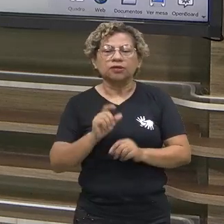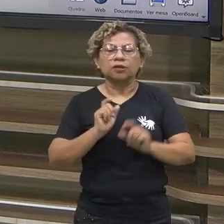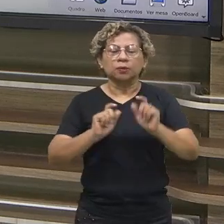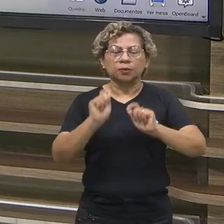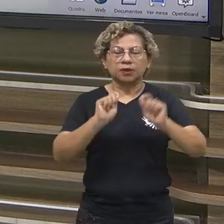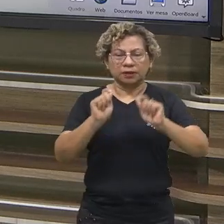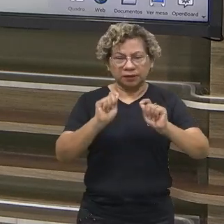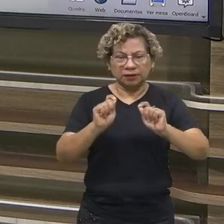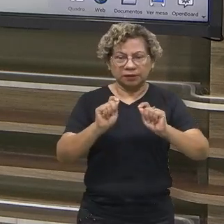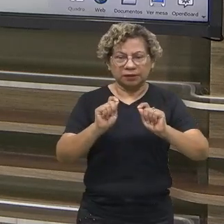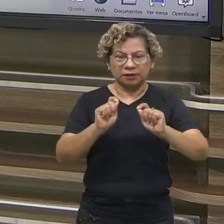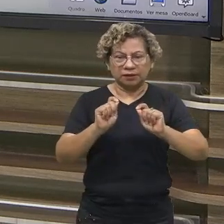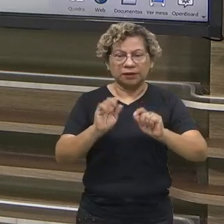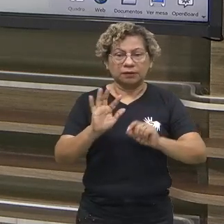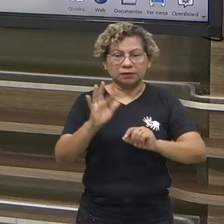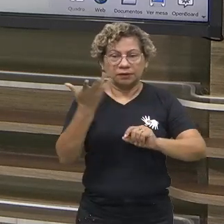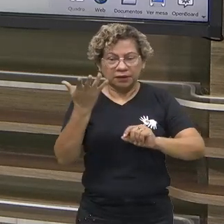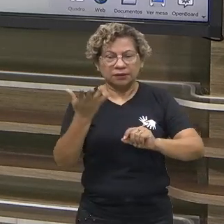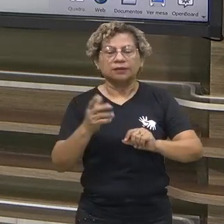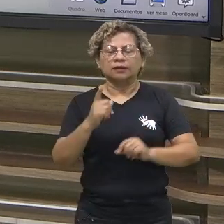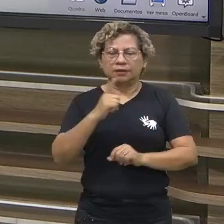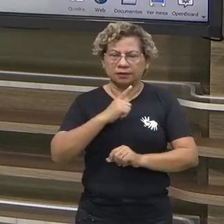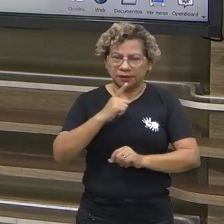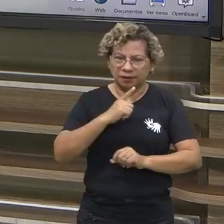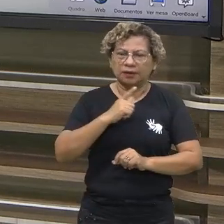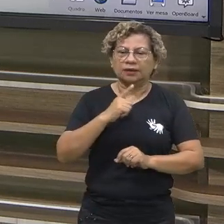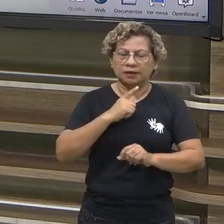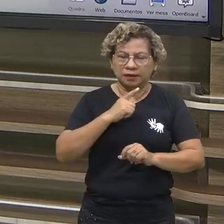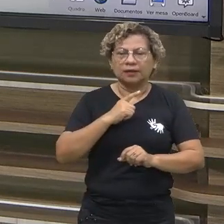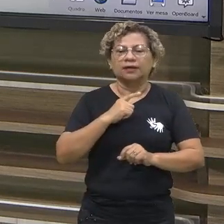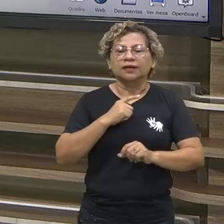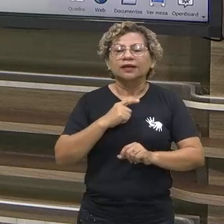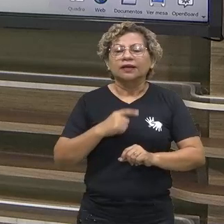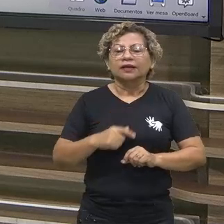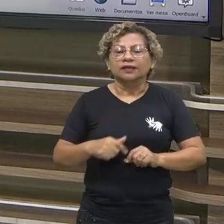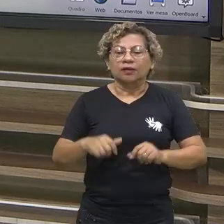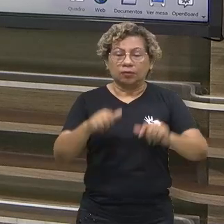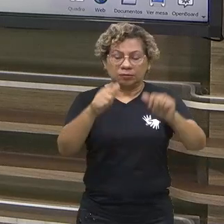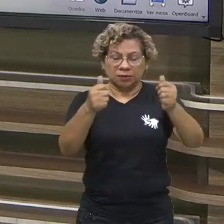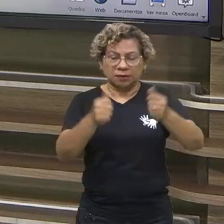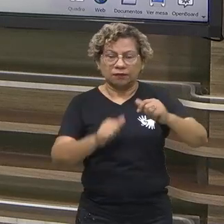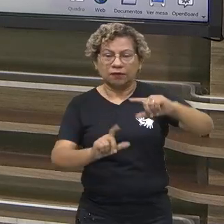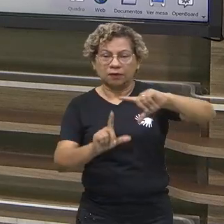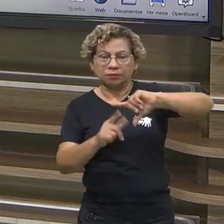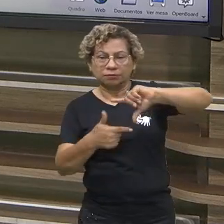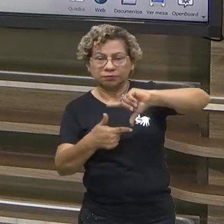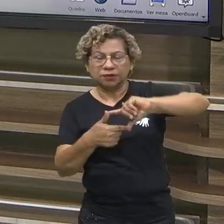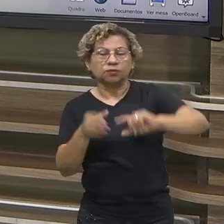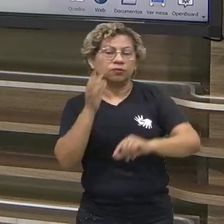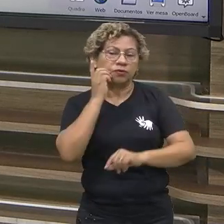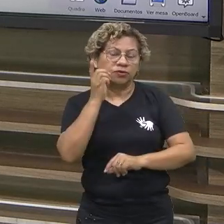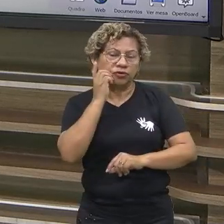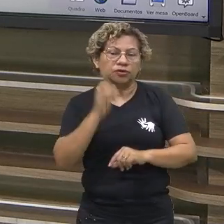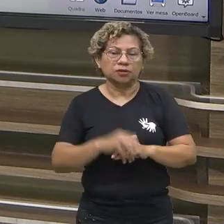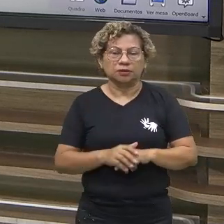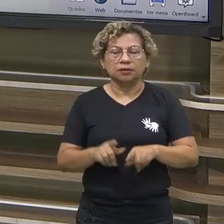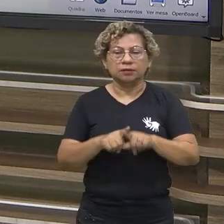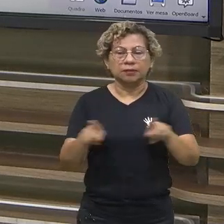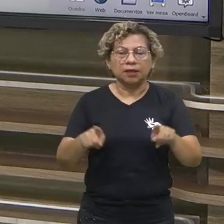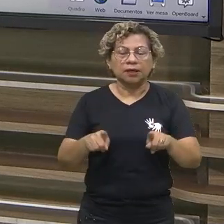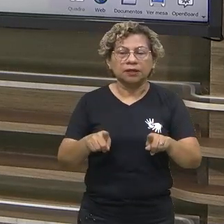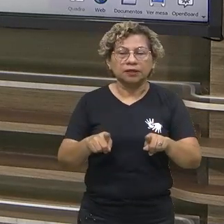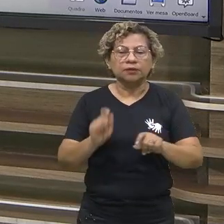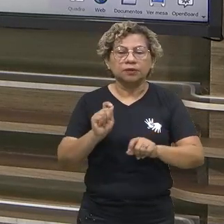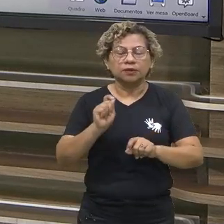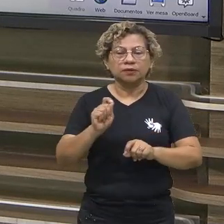que existe forma geométrica nas formas dos objetos, como a gente está vendo aí na questão. Que objeto é esse que vocês estão